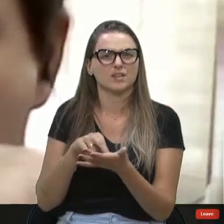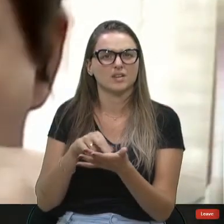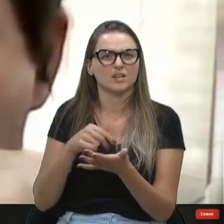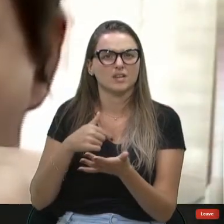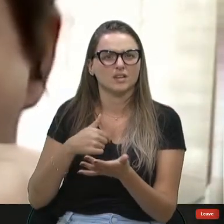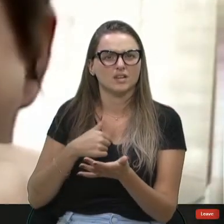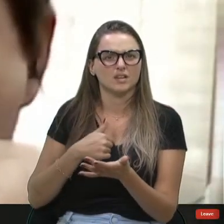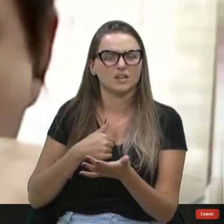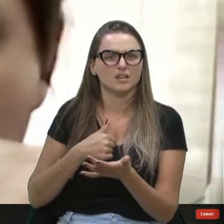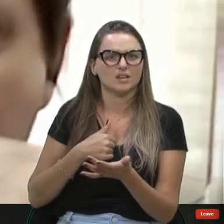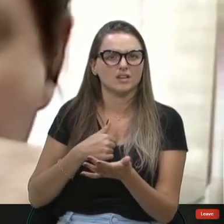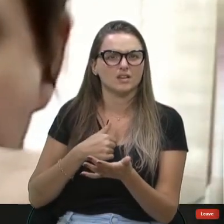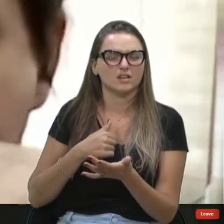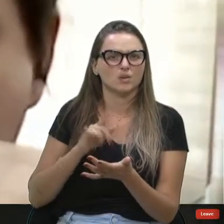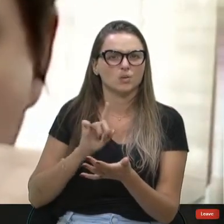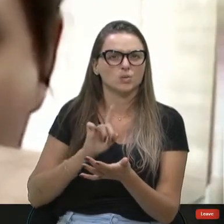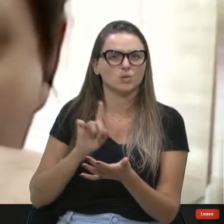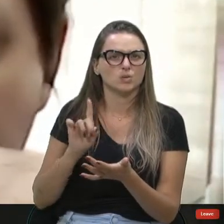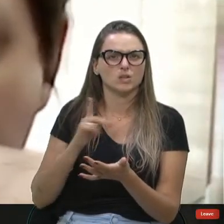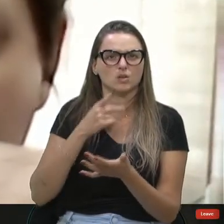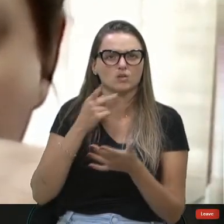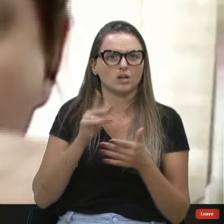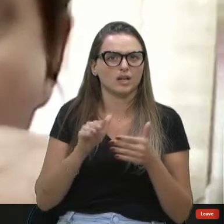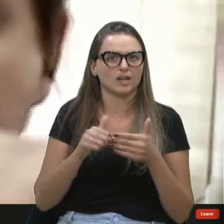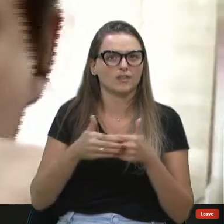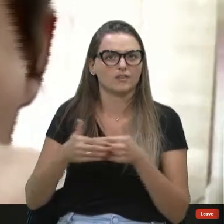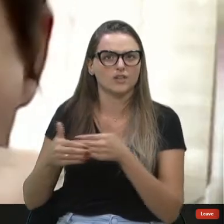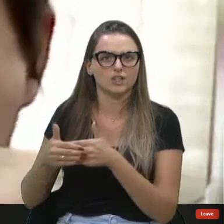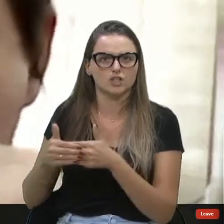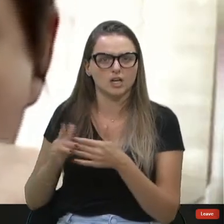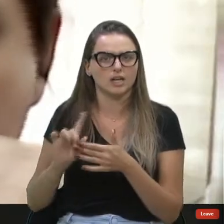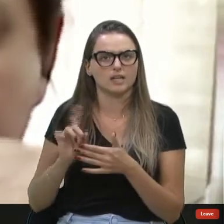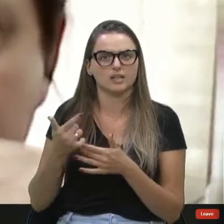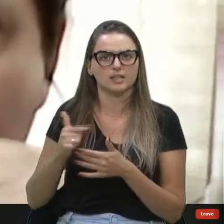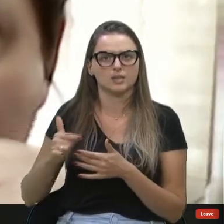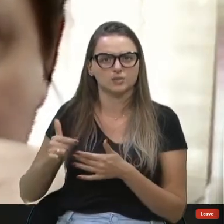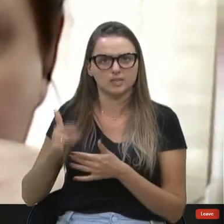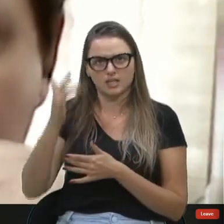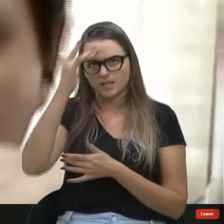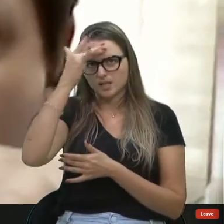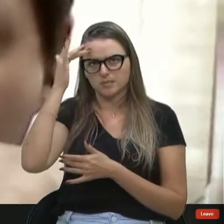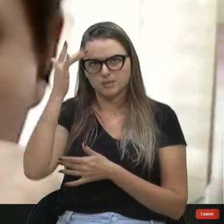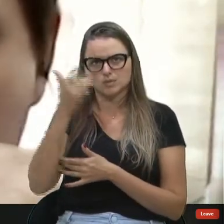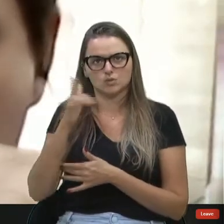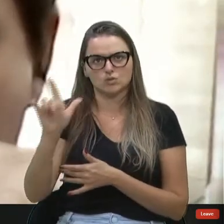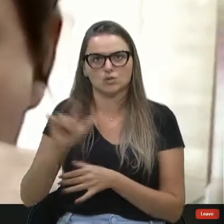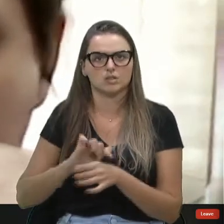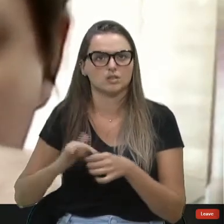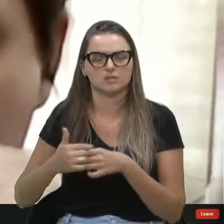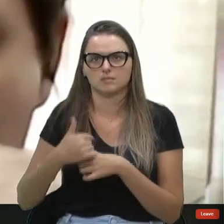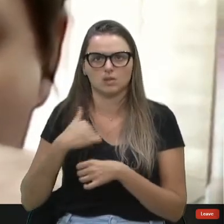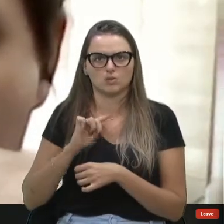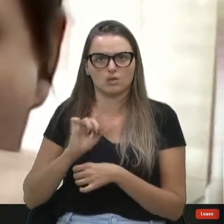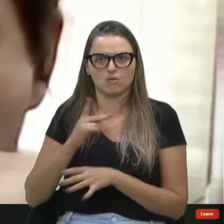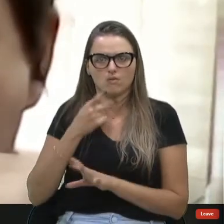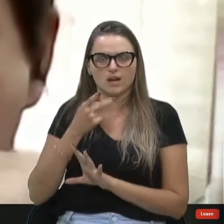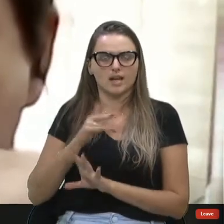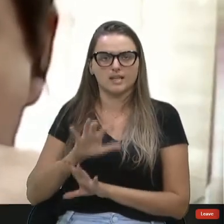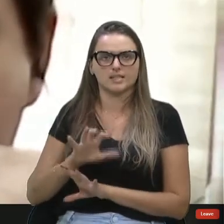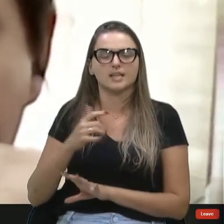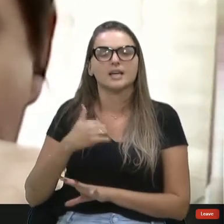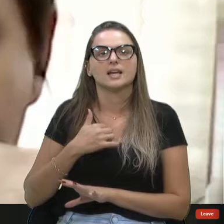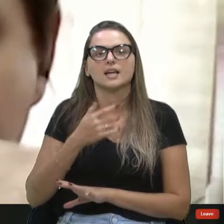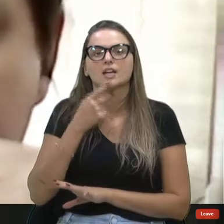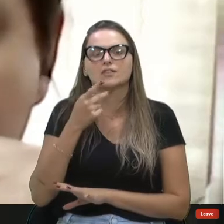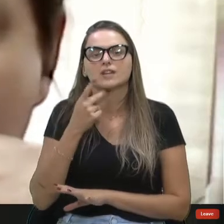momento eu comentei em fechar, em não receber pessoas de outras cidades. Em nenhum momento eu falei isso. Eu falei que